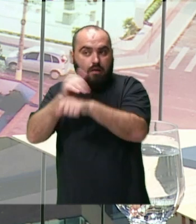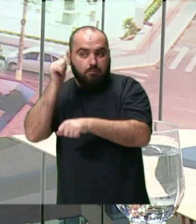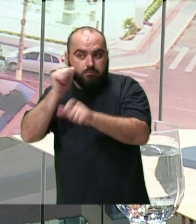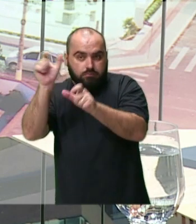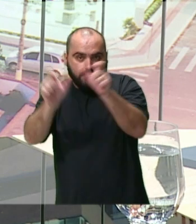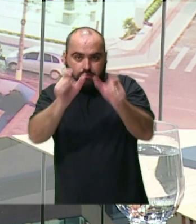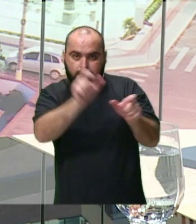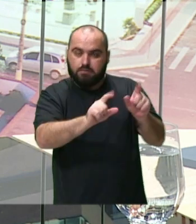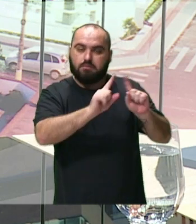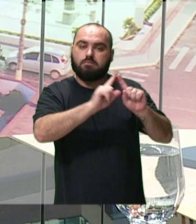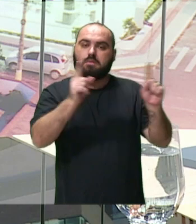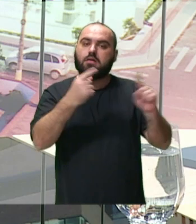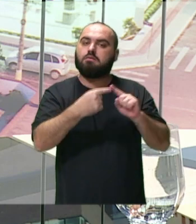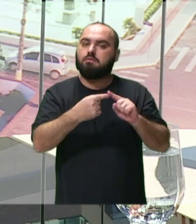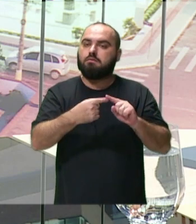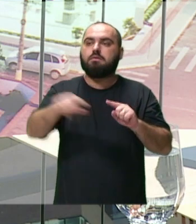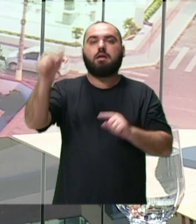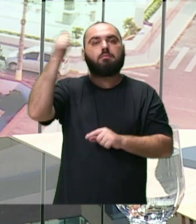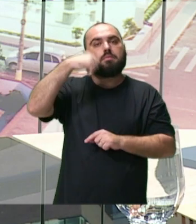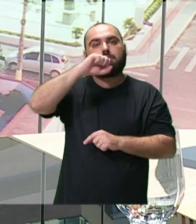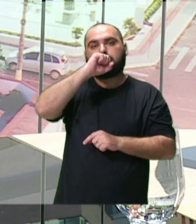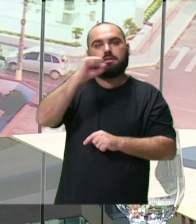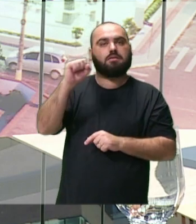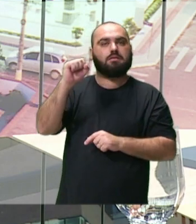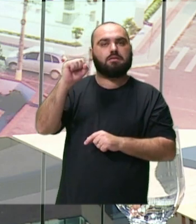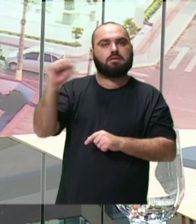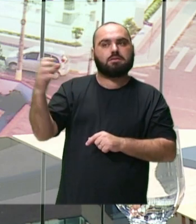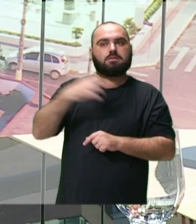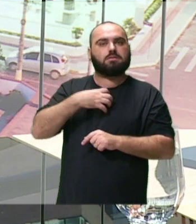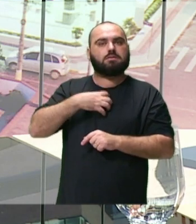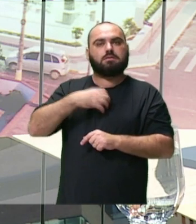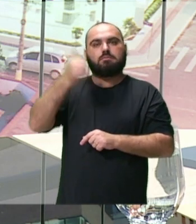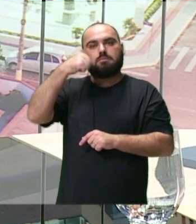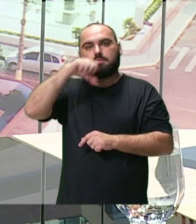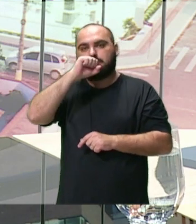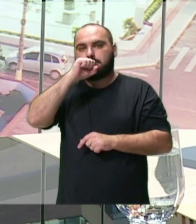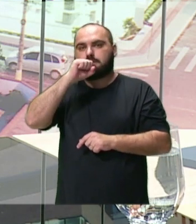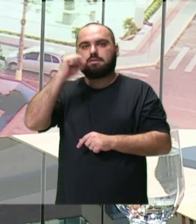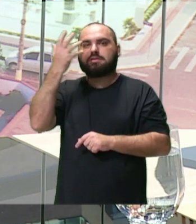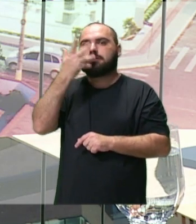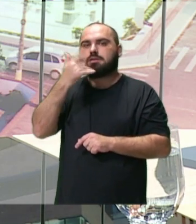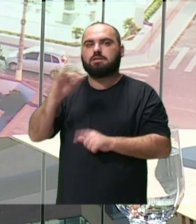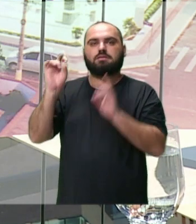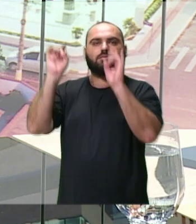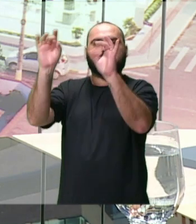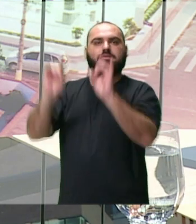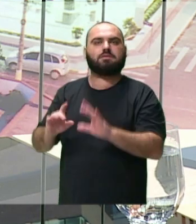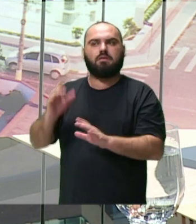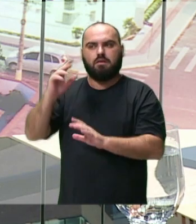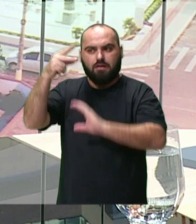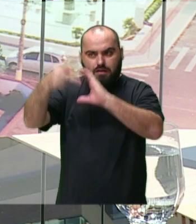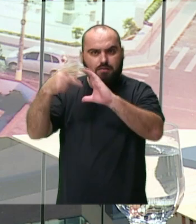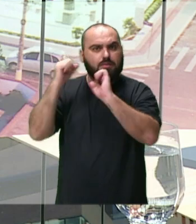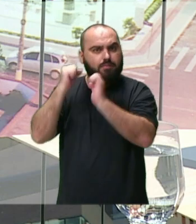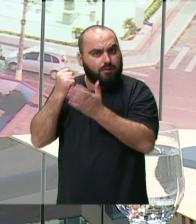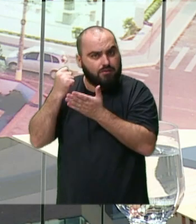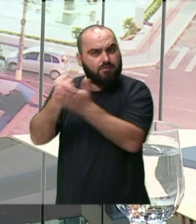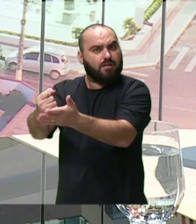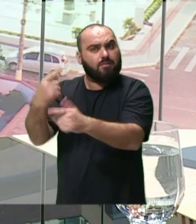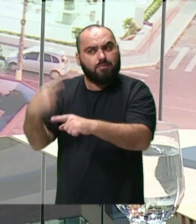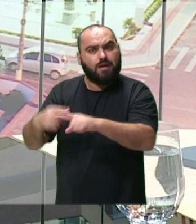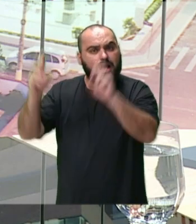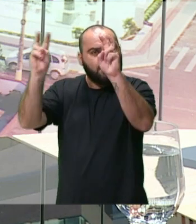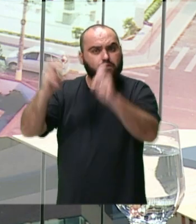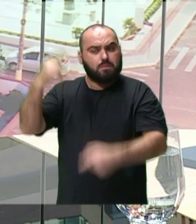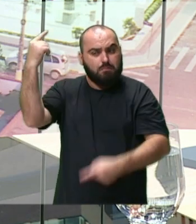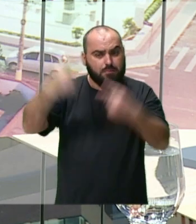Mas que vai atingir as mães de crianças especiais, que eu sei que a Câmara pode colaborar, que é um assunto que é bastante debatido